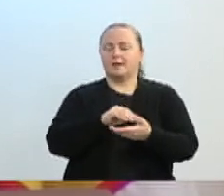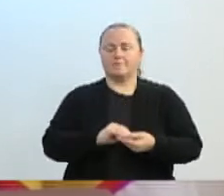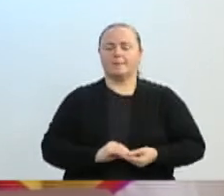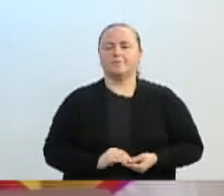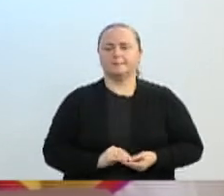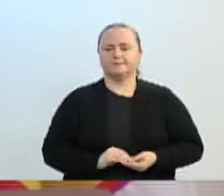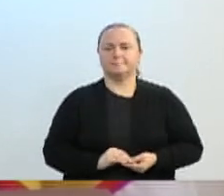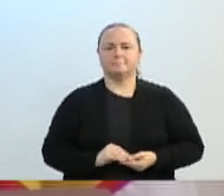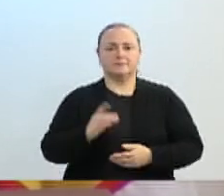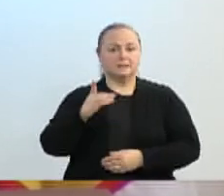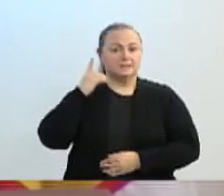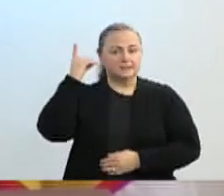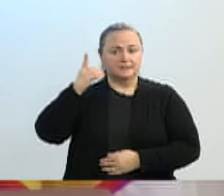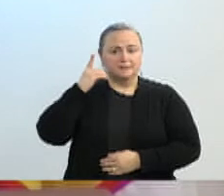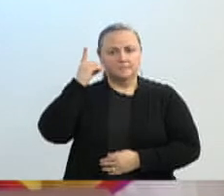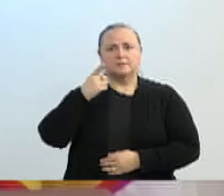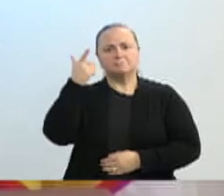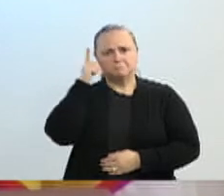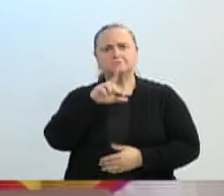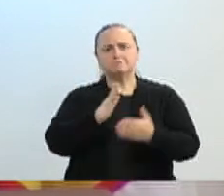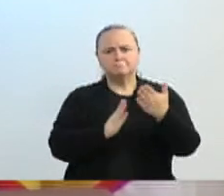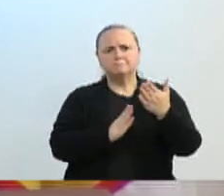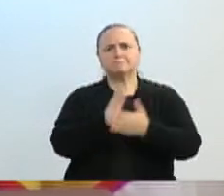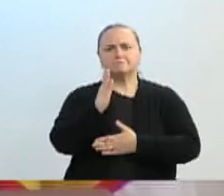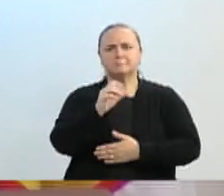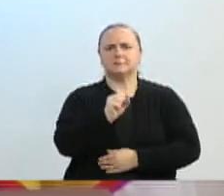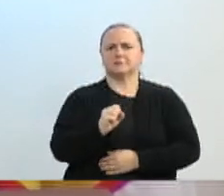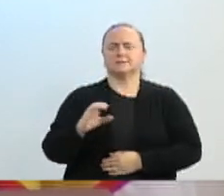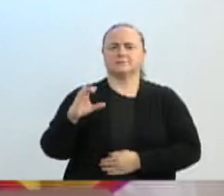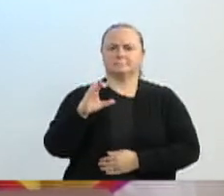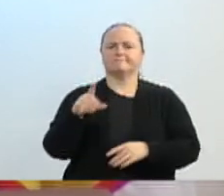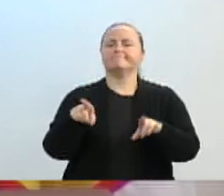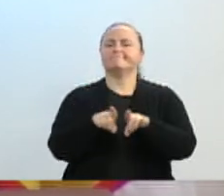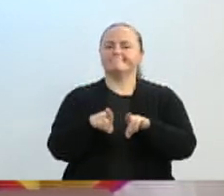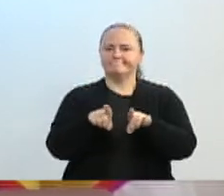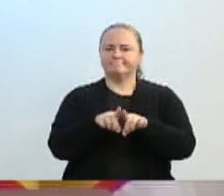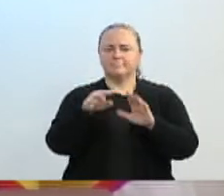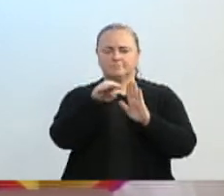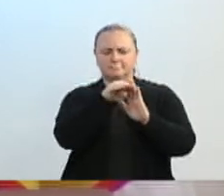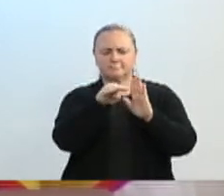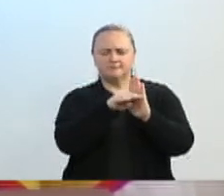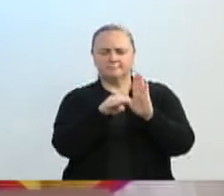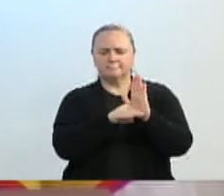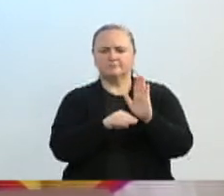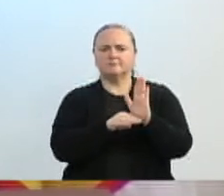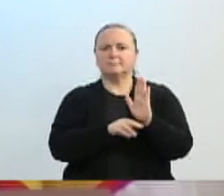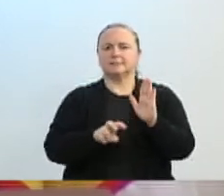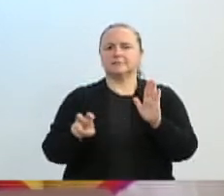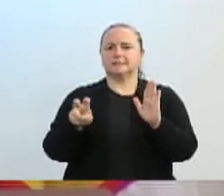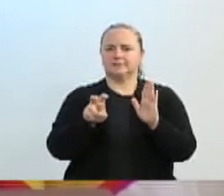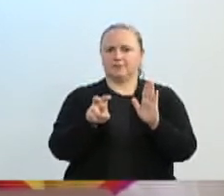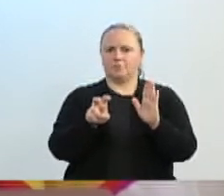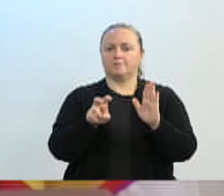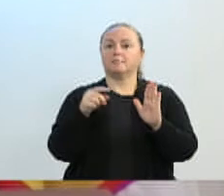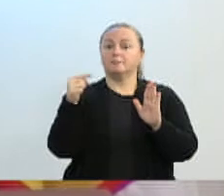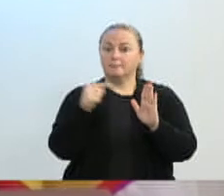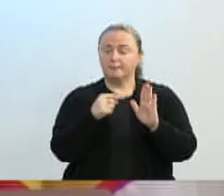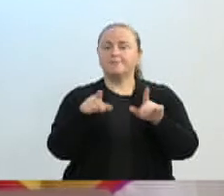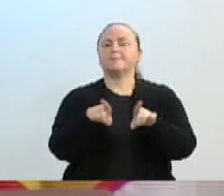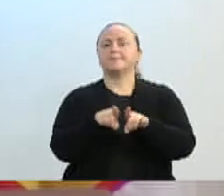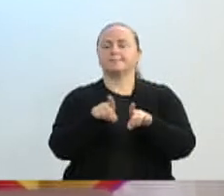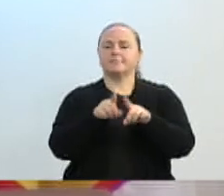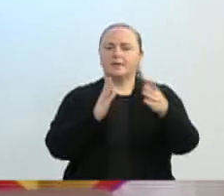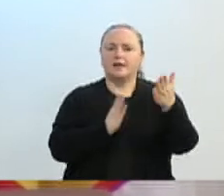Santa Catarina e em outros 3 estados, bem como o seu protocolo em mais 5, e esses 5, se eu não me engano, já também foram